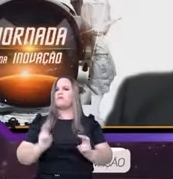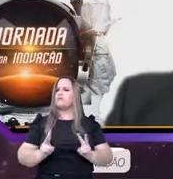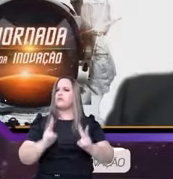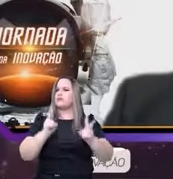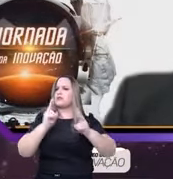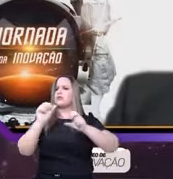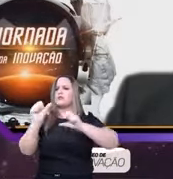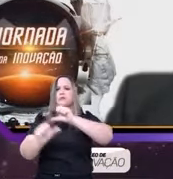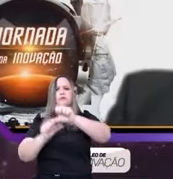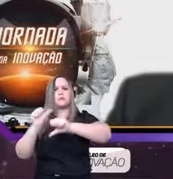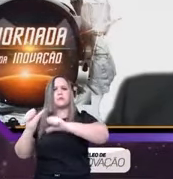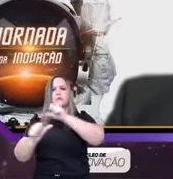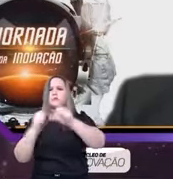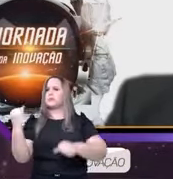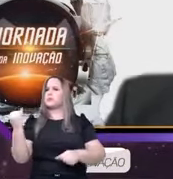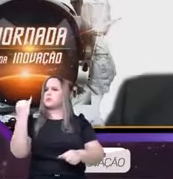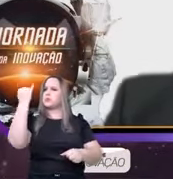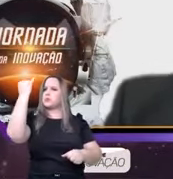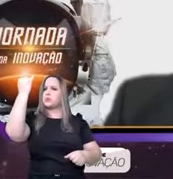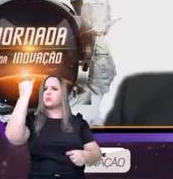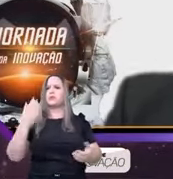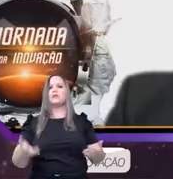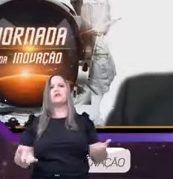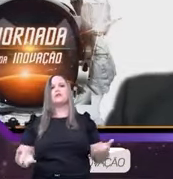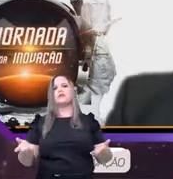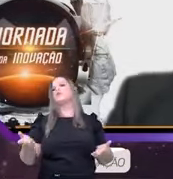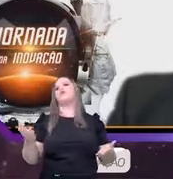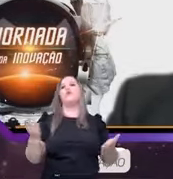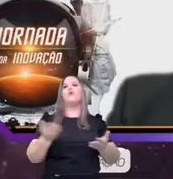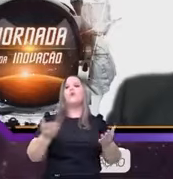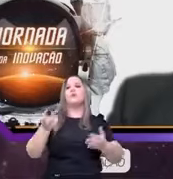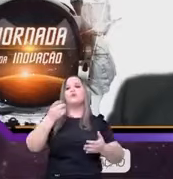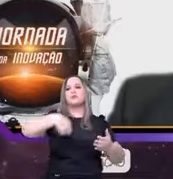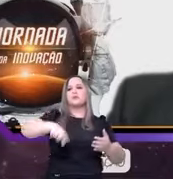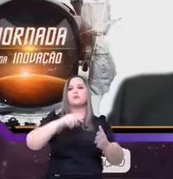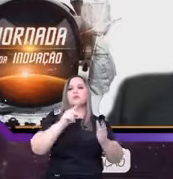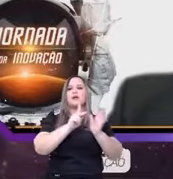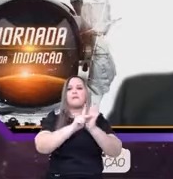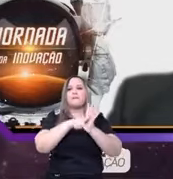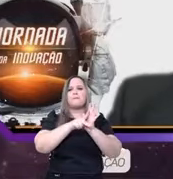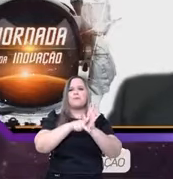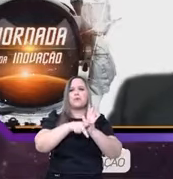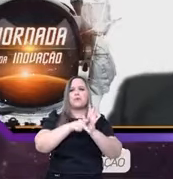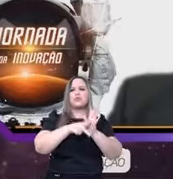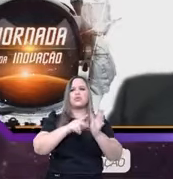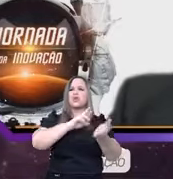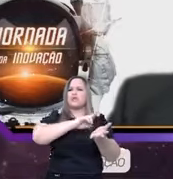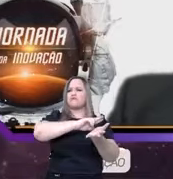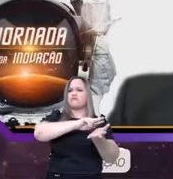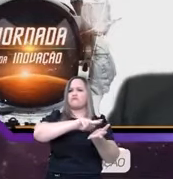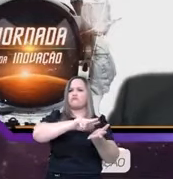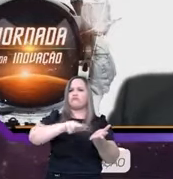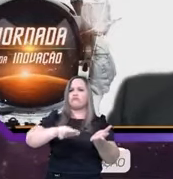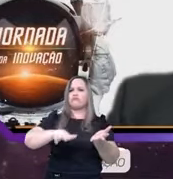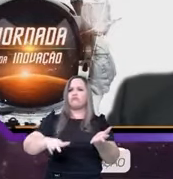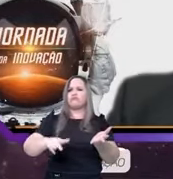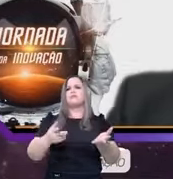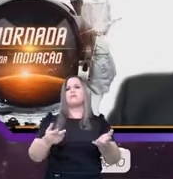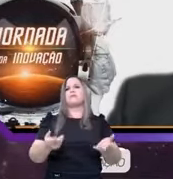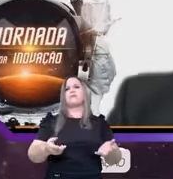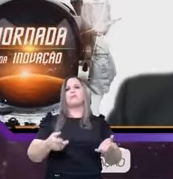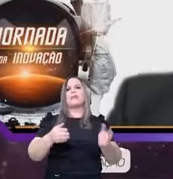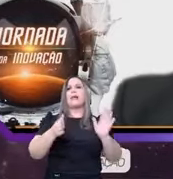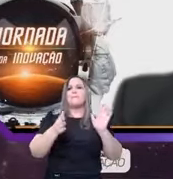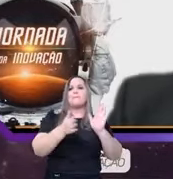necessário. Então, hoje, nós chamamos, dentro do GAR, nós chamamos de planejamento estratégico adaptativo, mas é uma execução prática